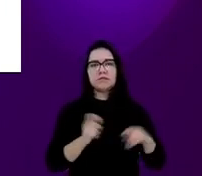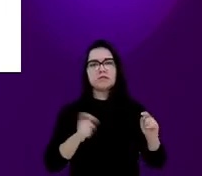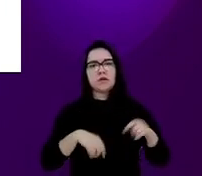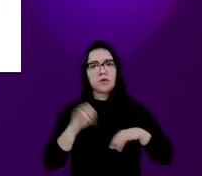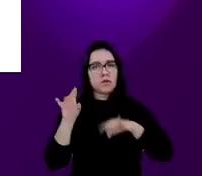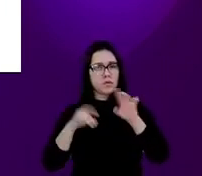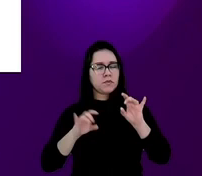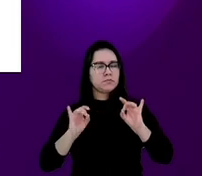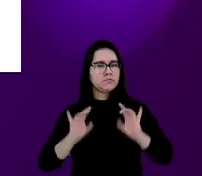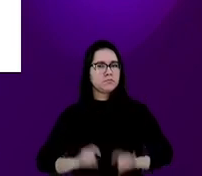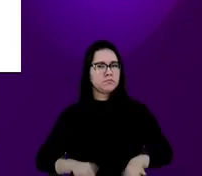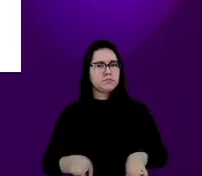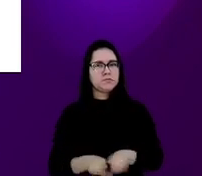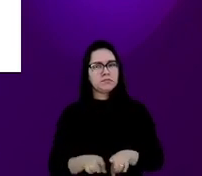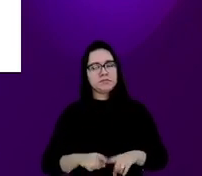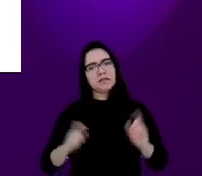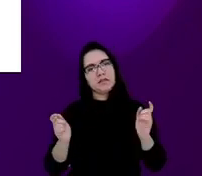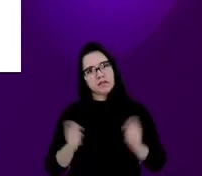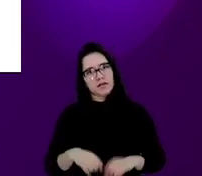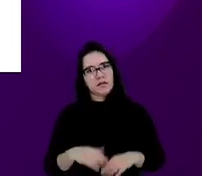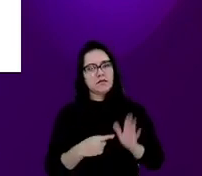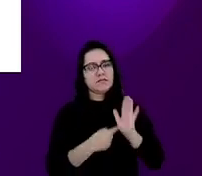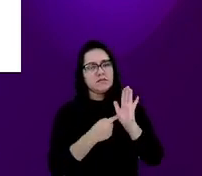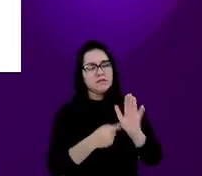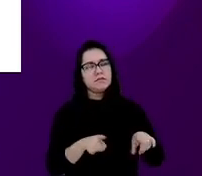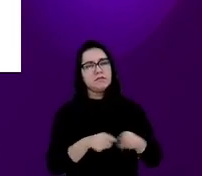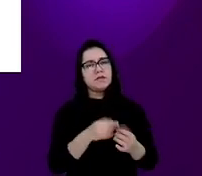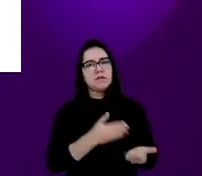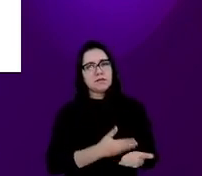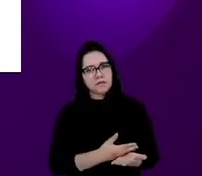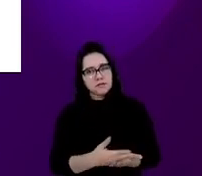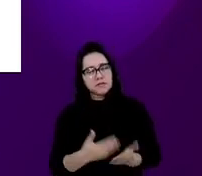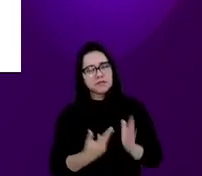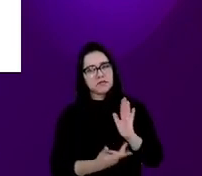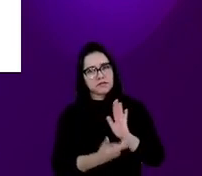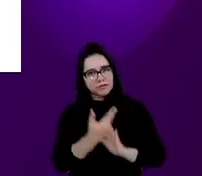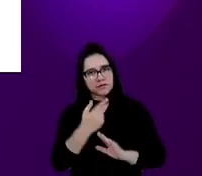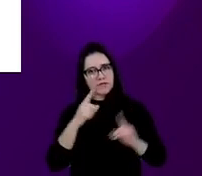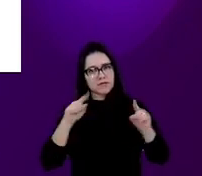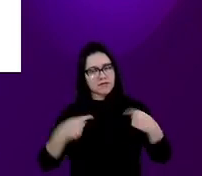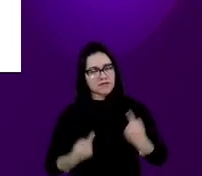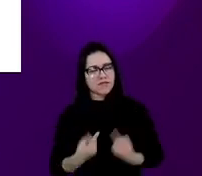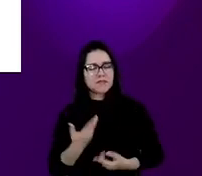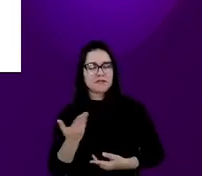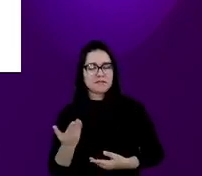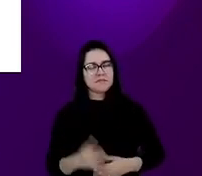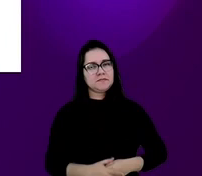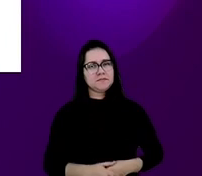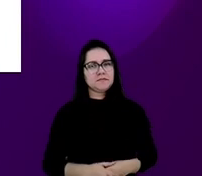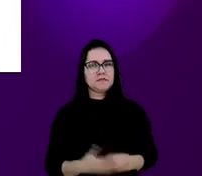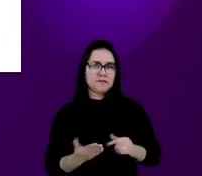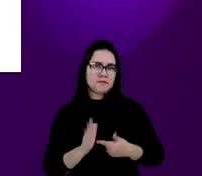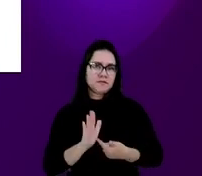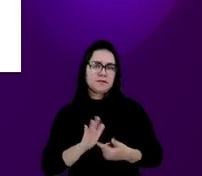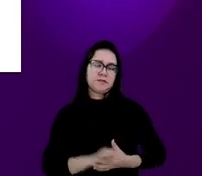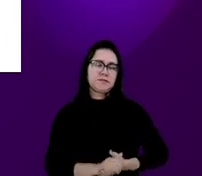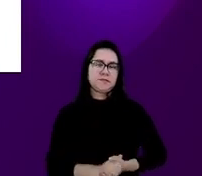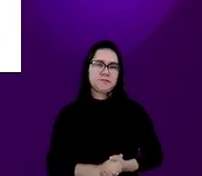poder indicar e começar cirurgias desafiadoras como essas que eu mostrei.